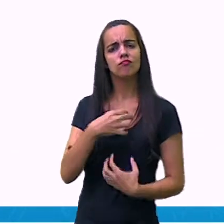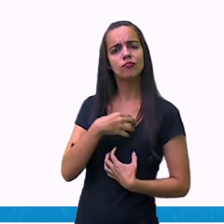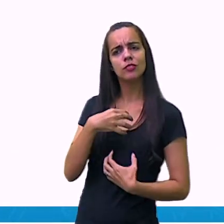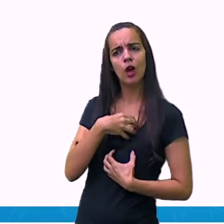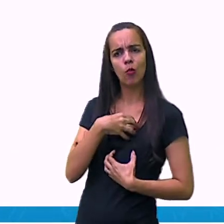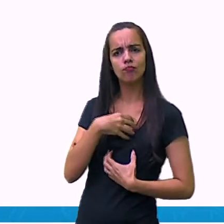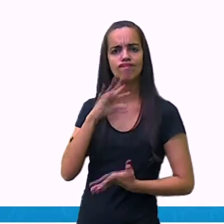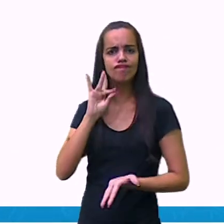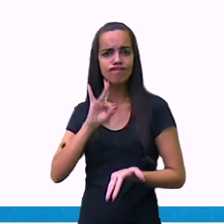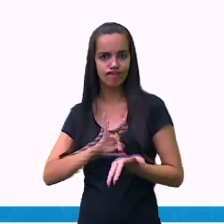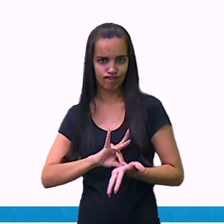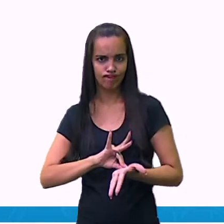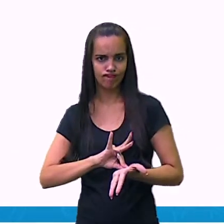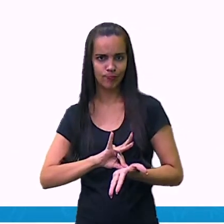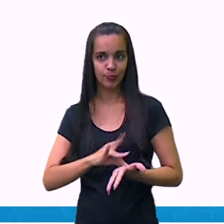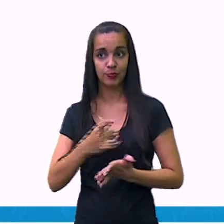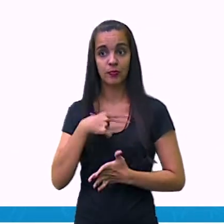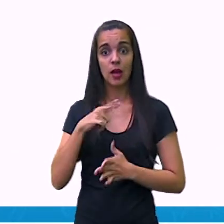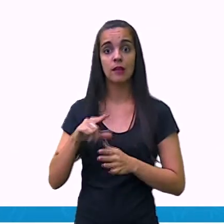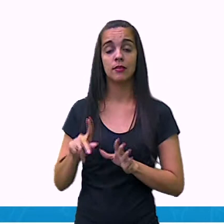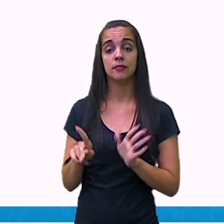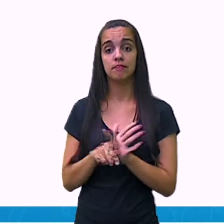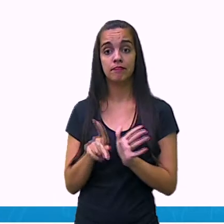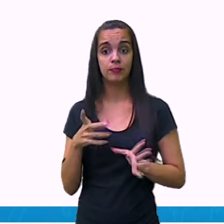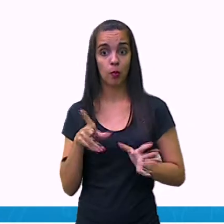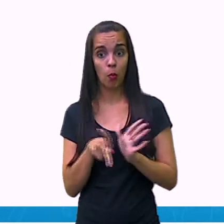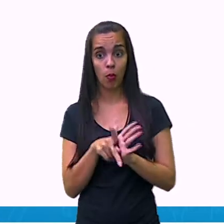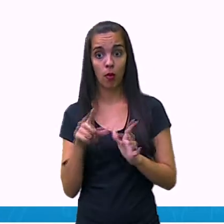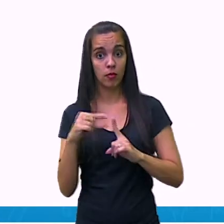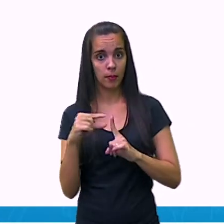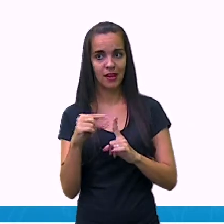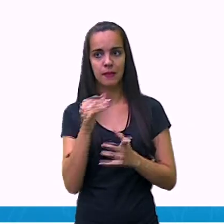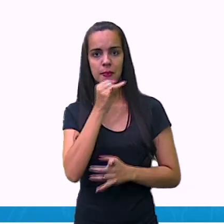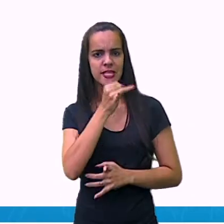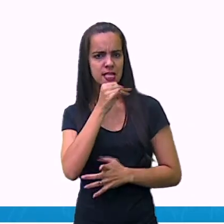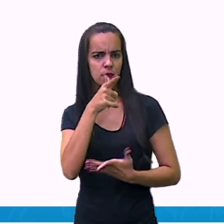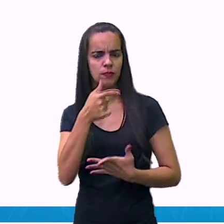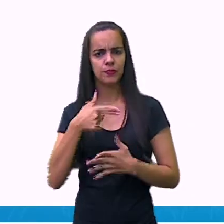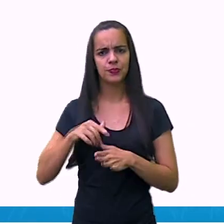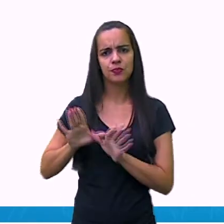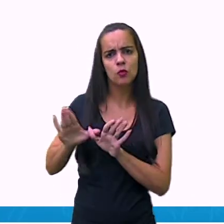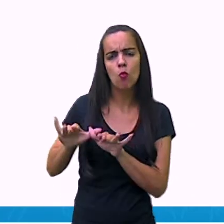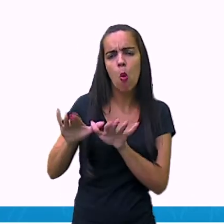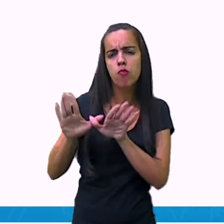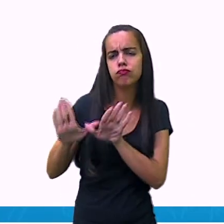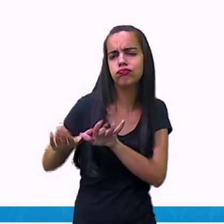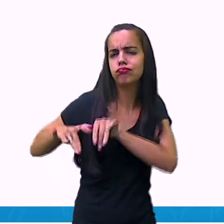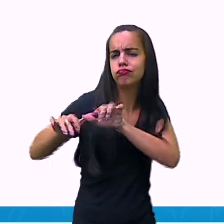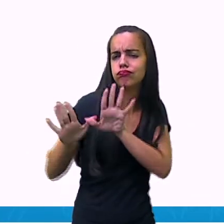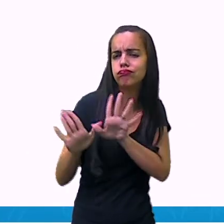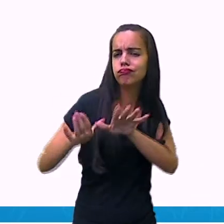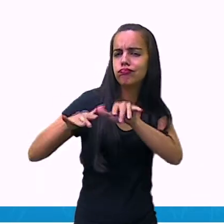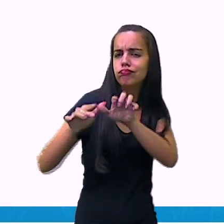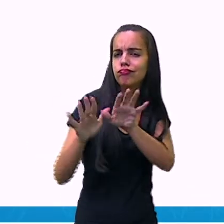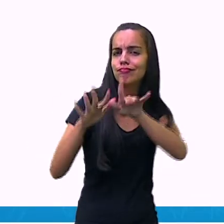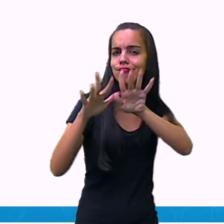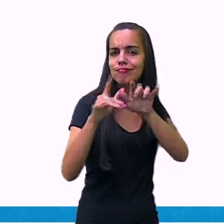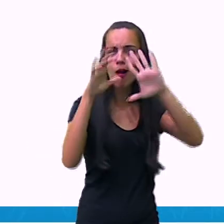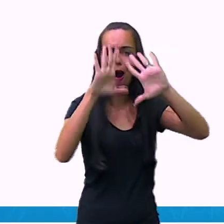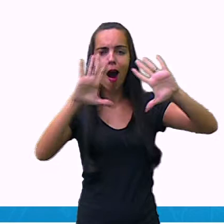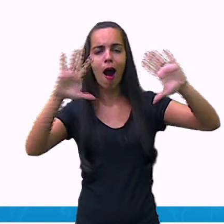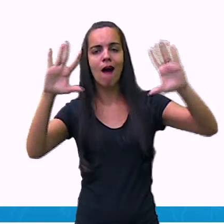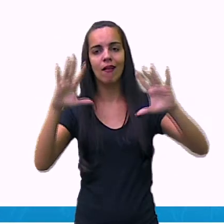sentido real de determinada palavra. Exemplo: o pássaro voava pelo céu da